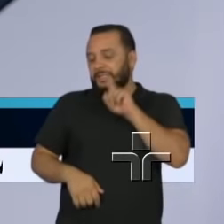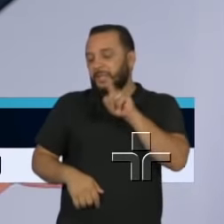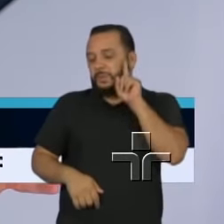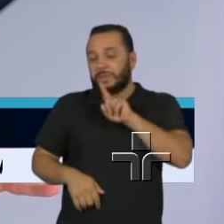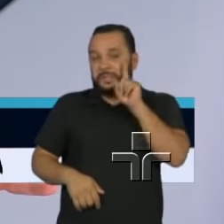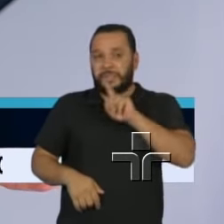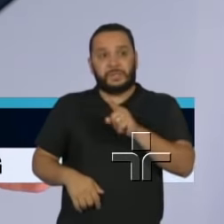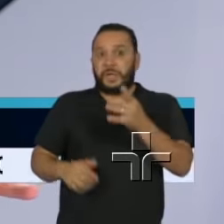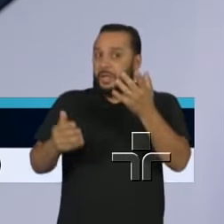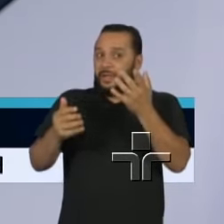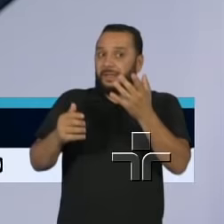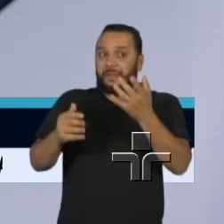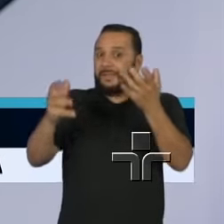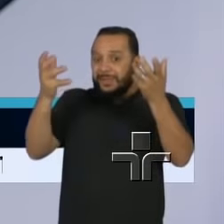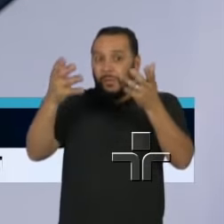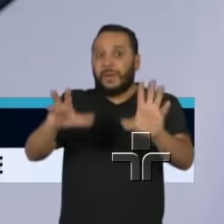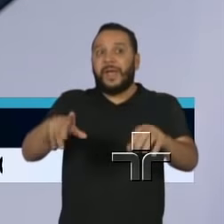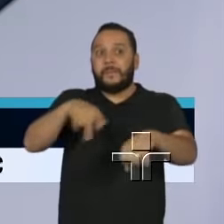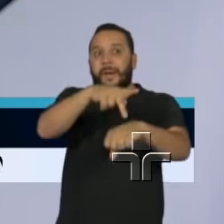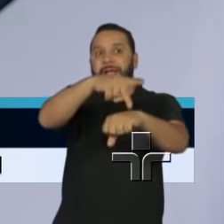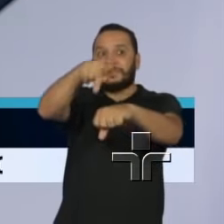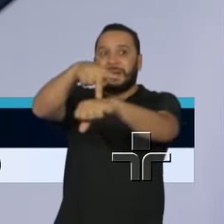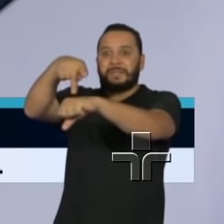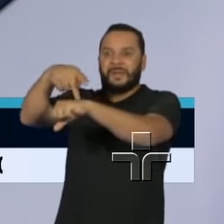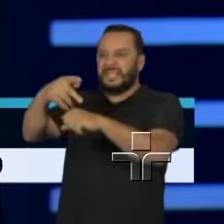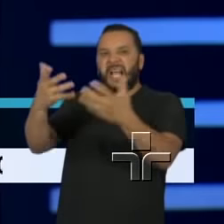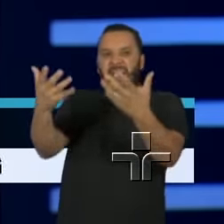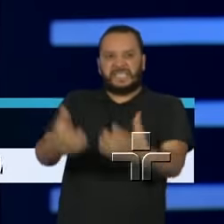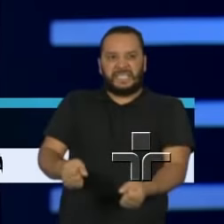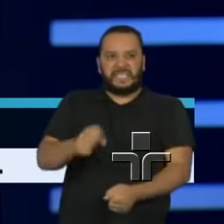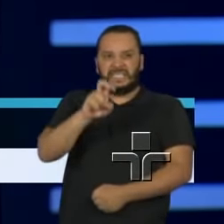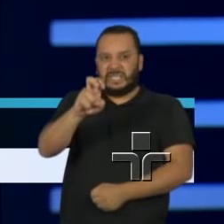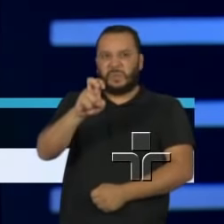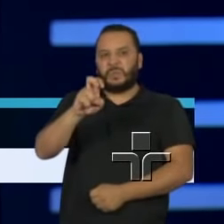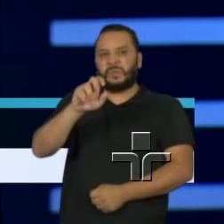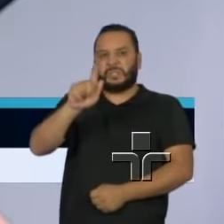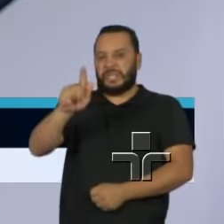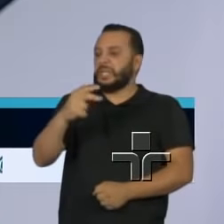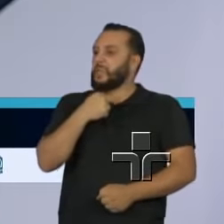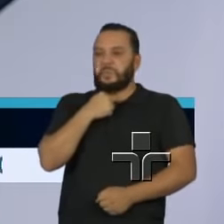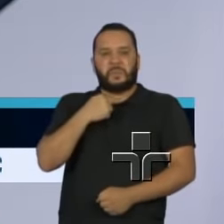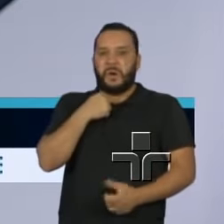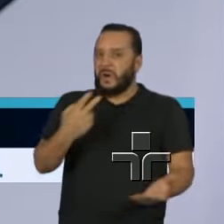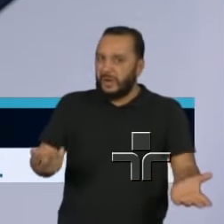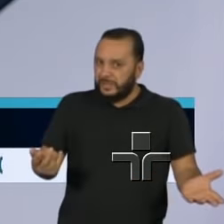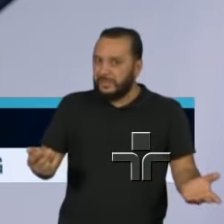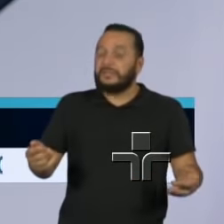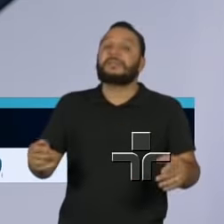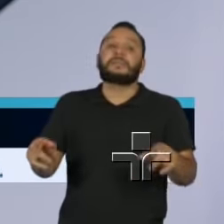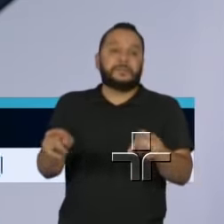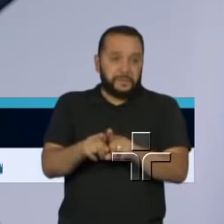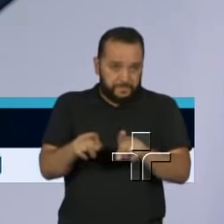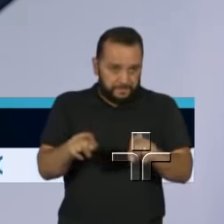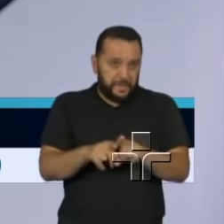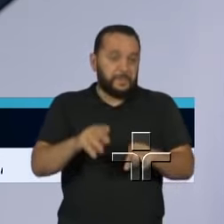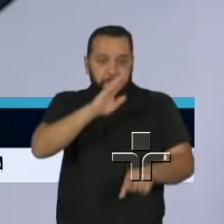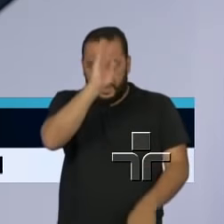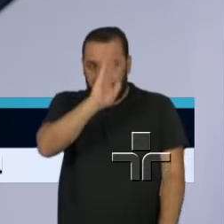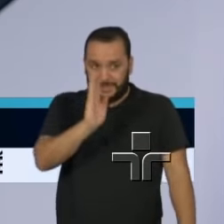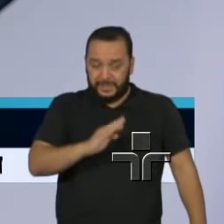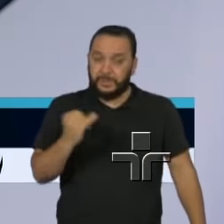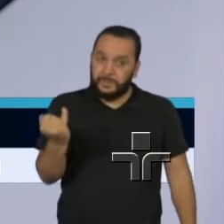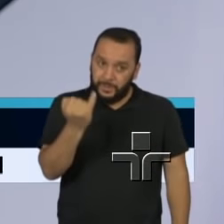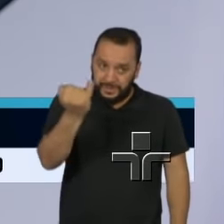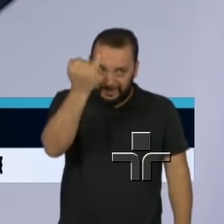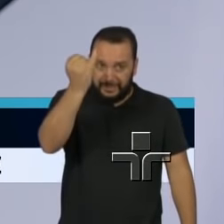adotem o 5G. Tem uma tremenda disputa nessa área. Inclusive aqui no Brasil. O Brasil é um mercado importante para isso. Ainda não